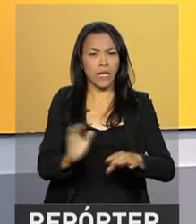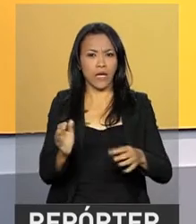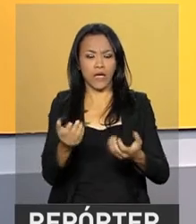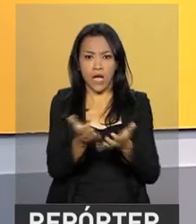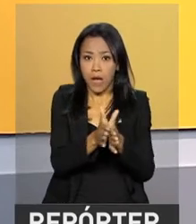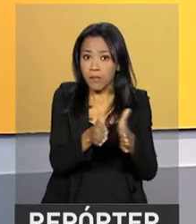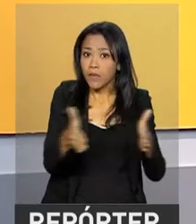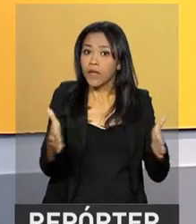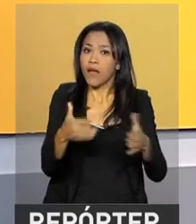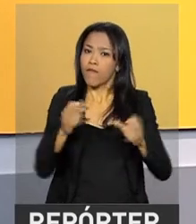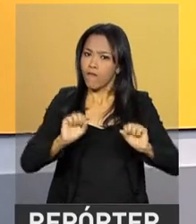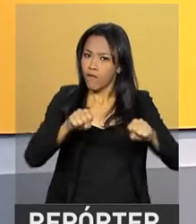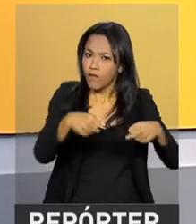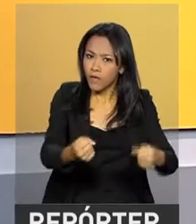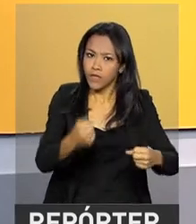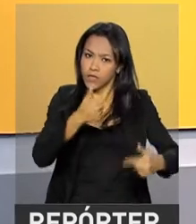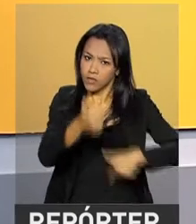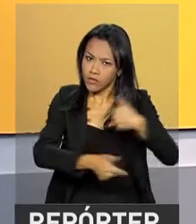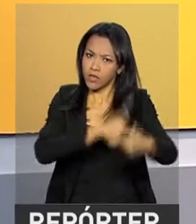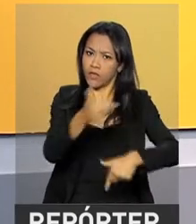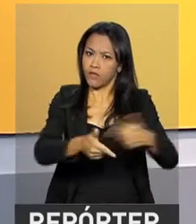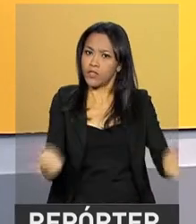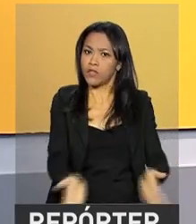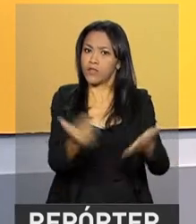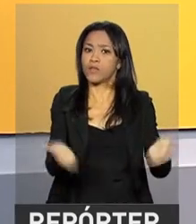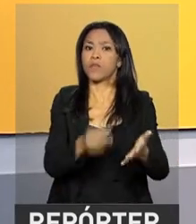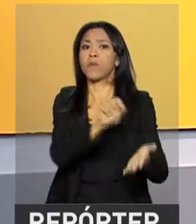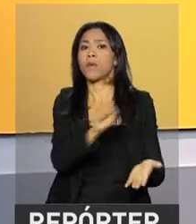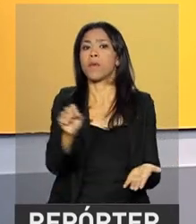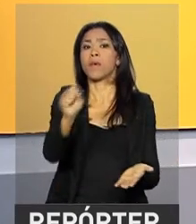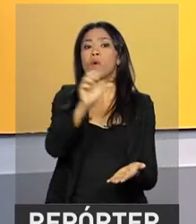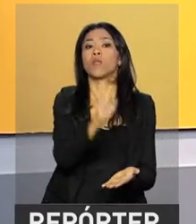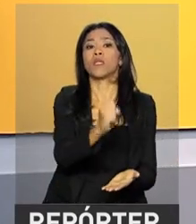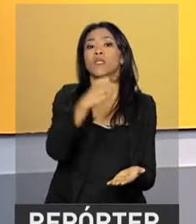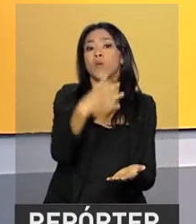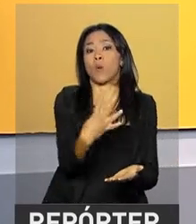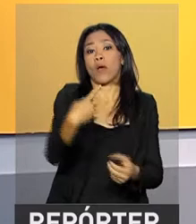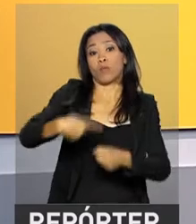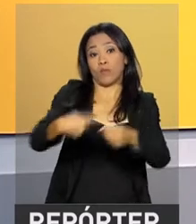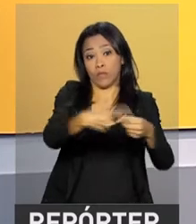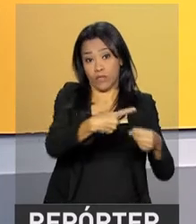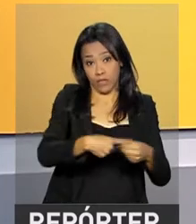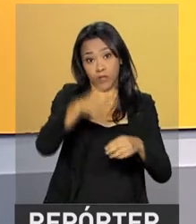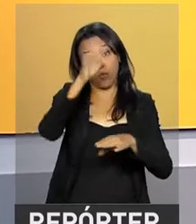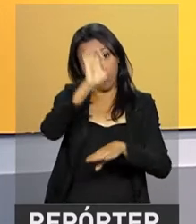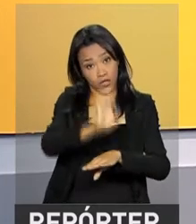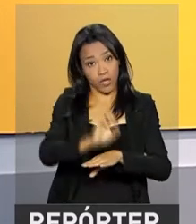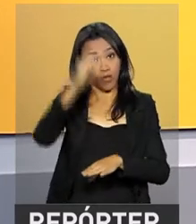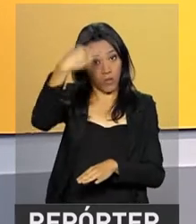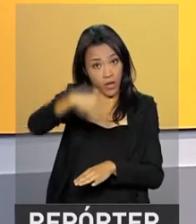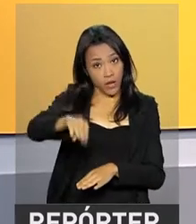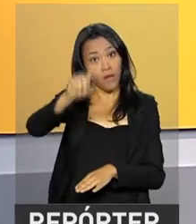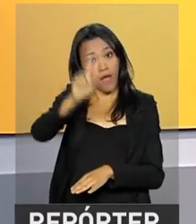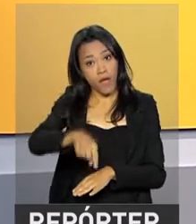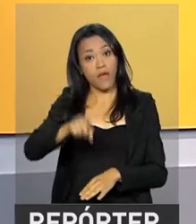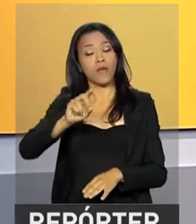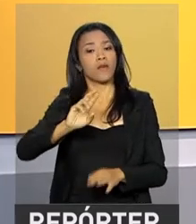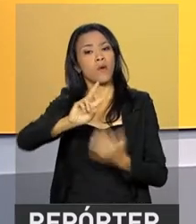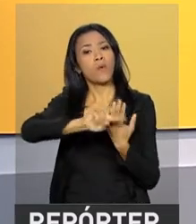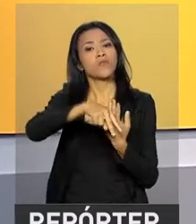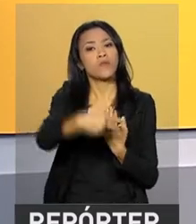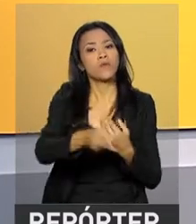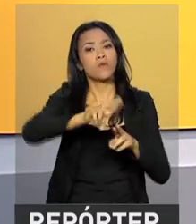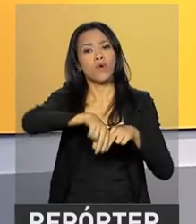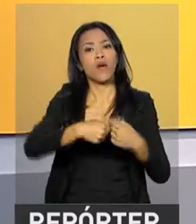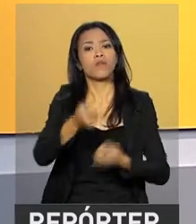atenção básica em 84 municípios do estado a medida é resultado da economia obtida em um